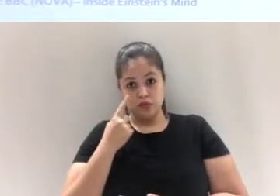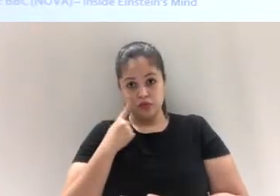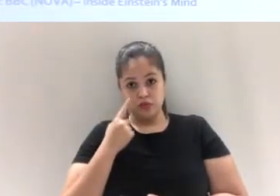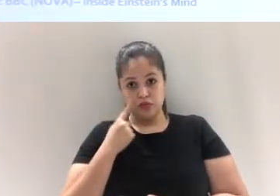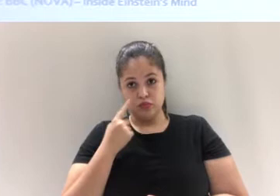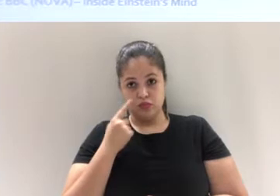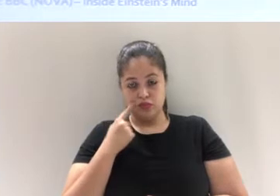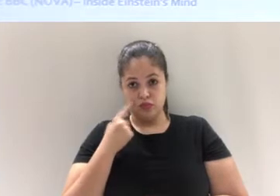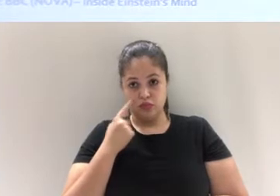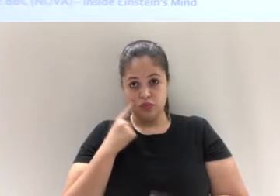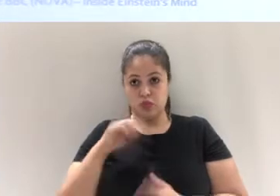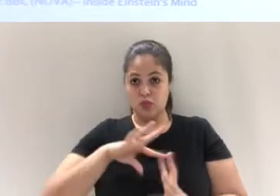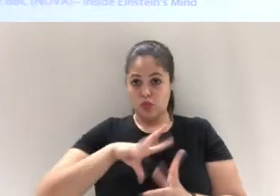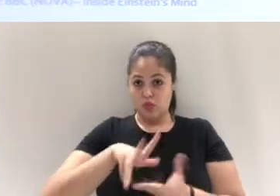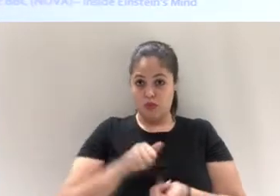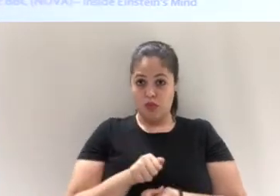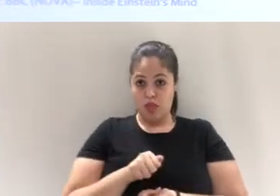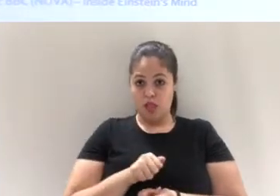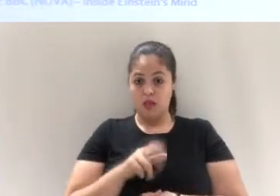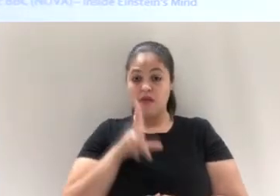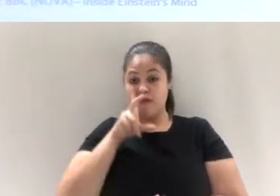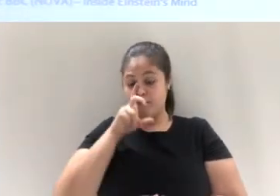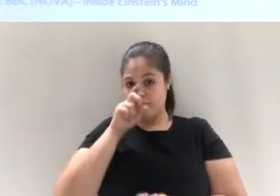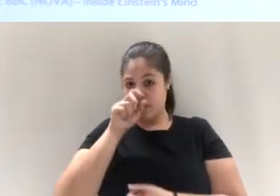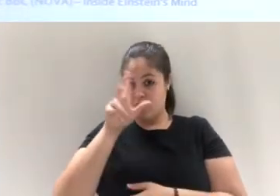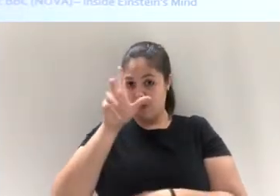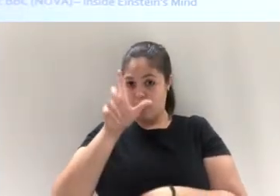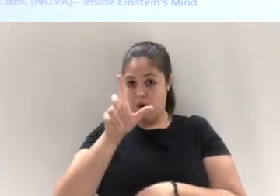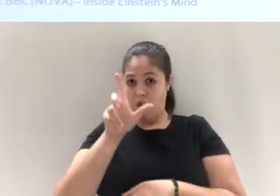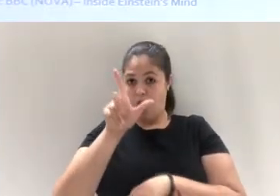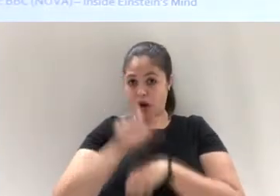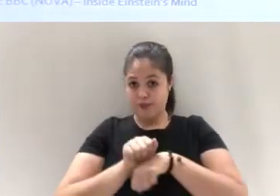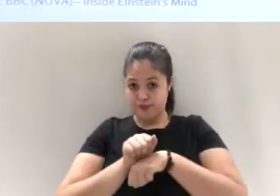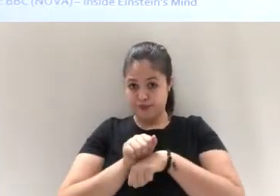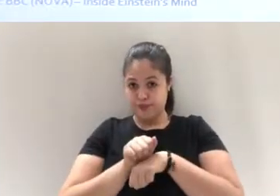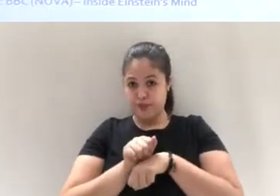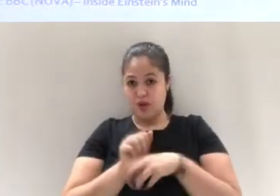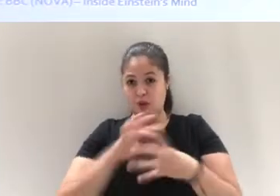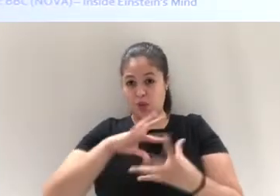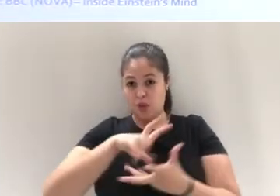a pessoa em direção ao seu centro devido à força da gravidade.